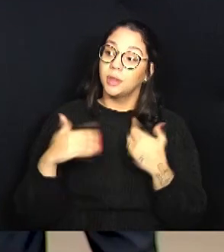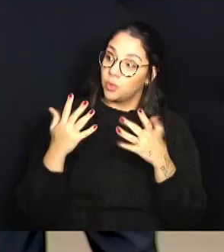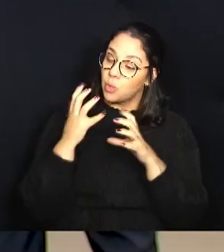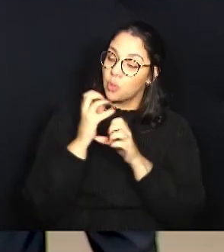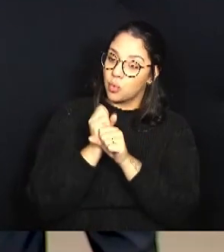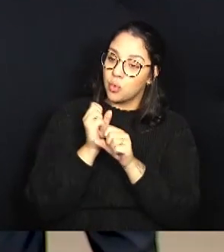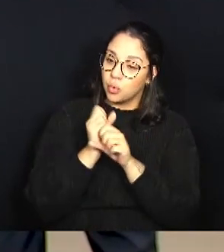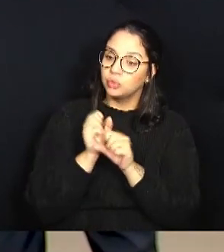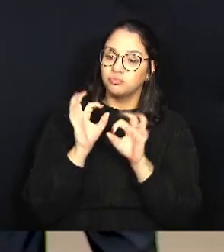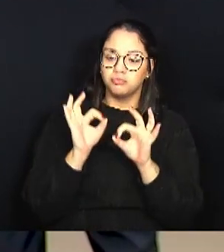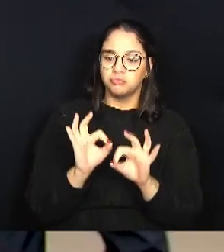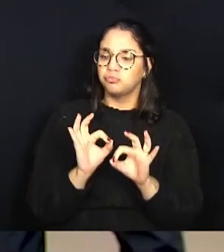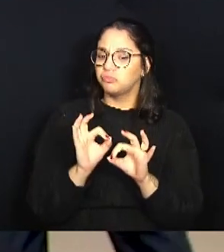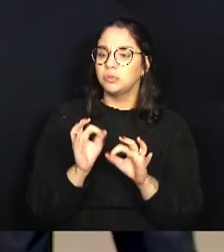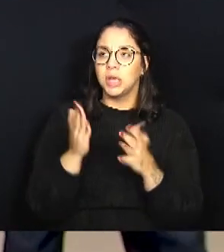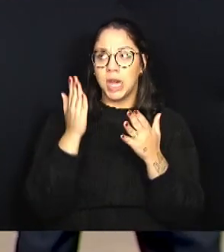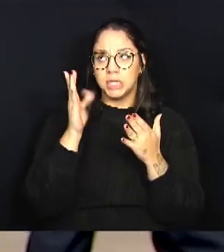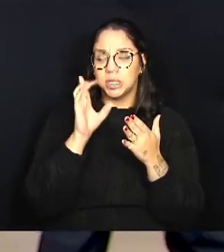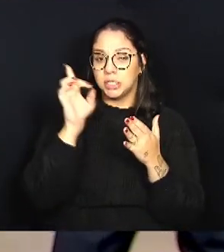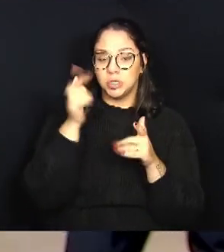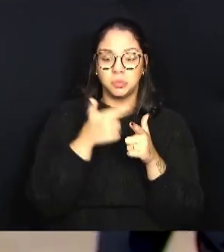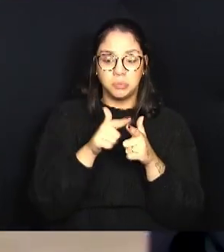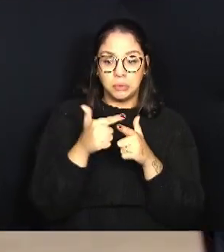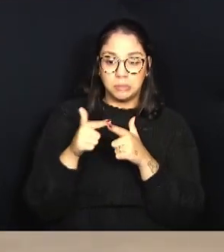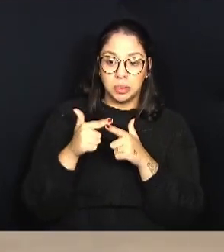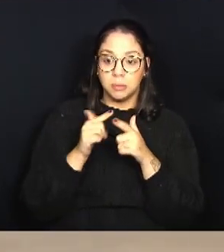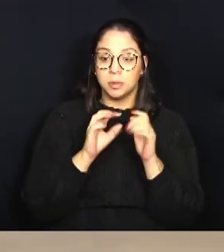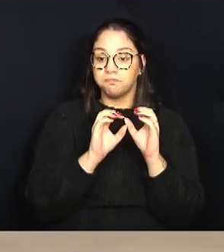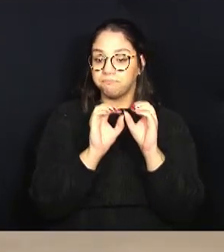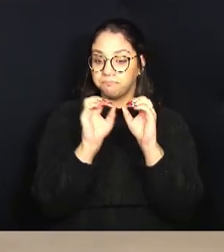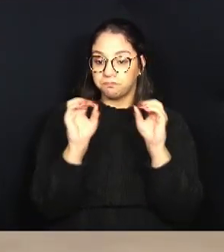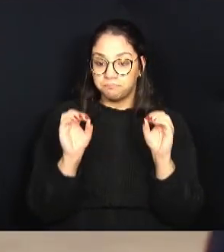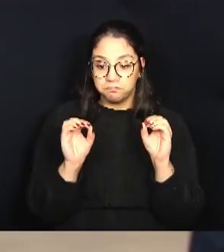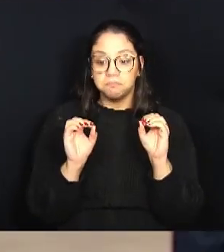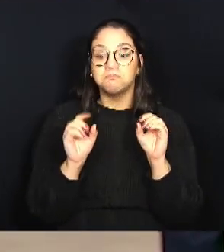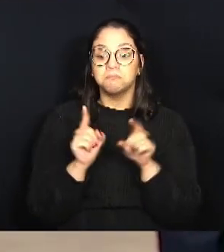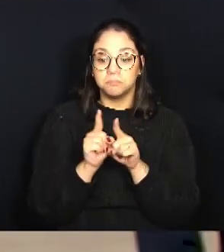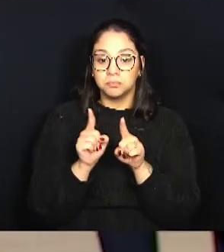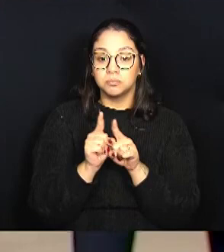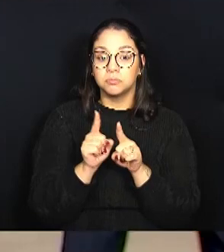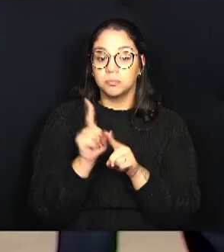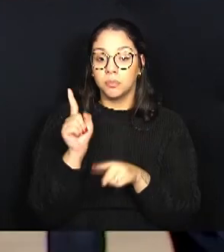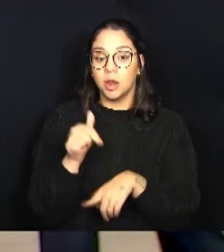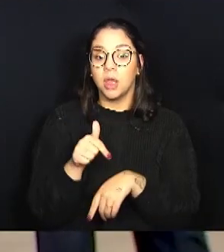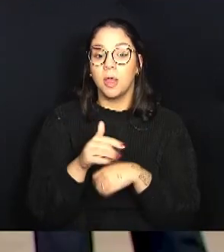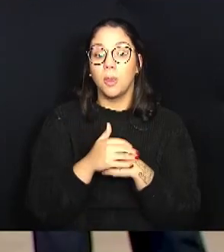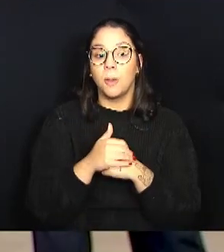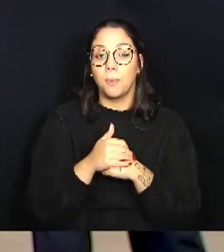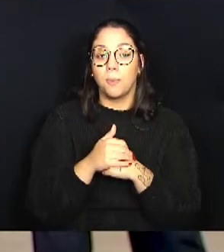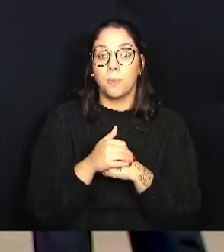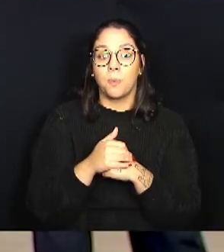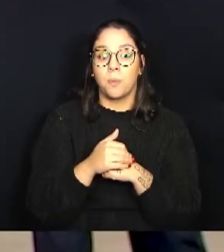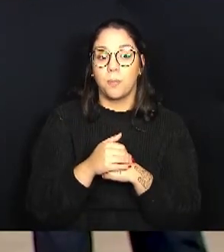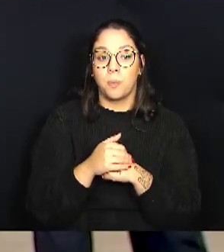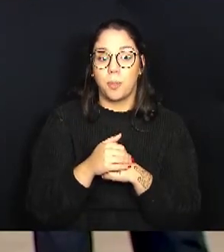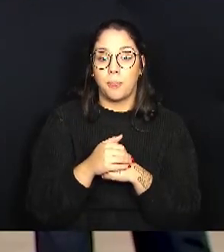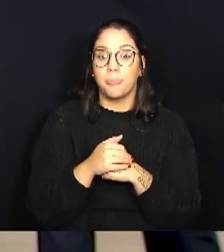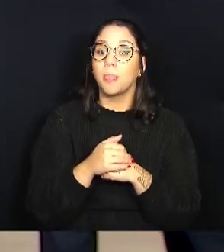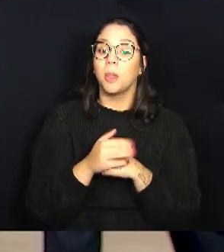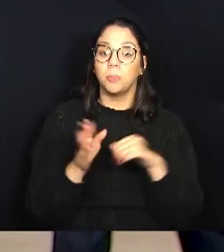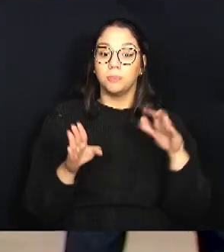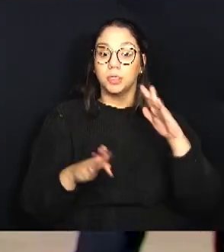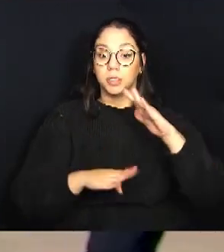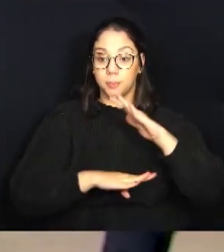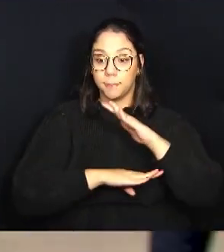teve nenhum tipo de problema e saiu, inclusive, como uma Câmara,